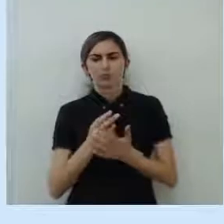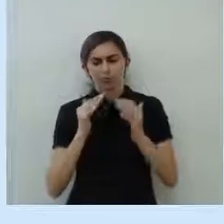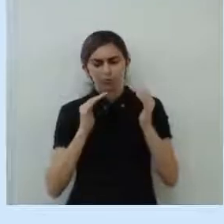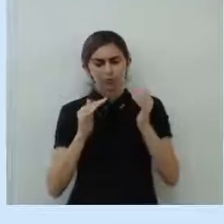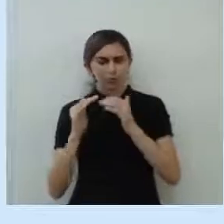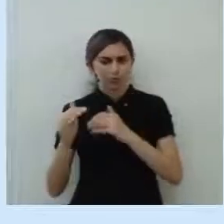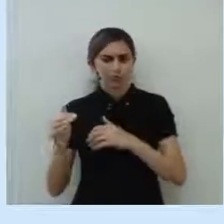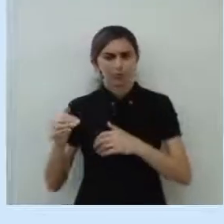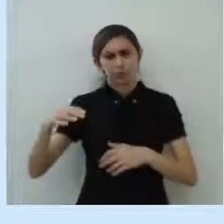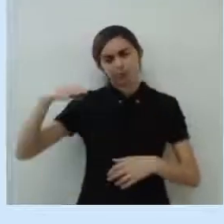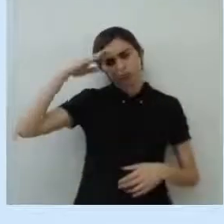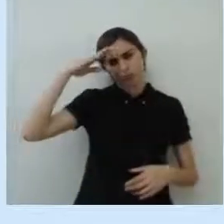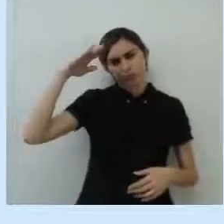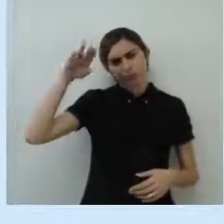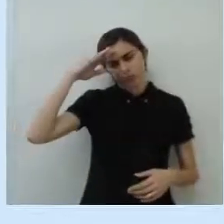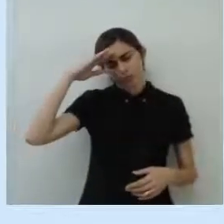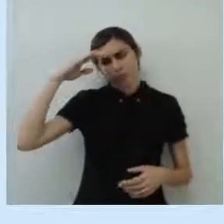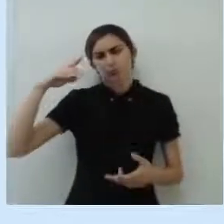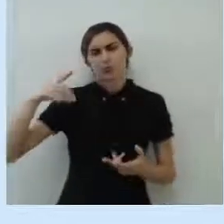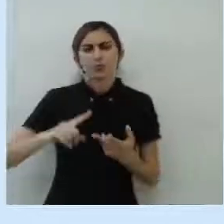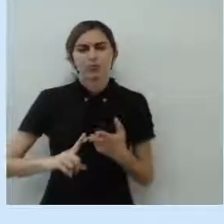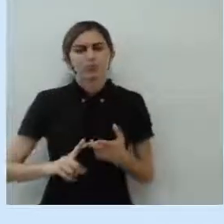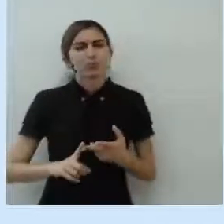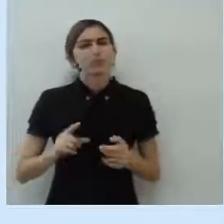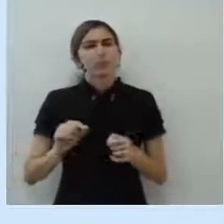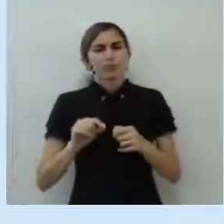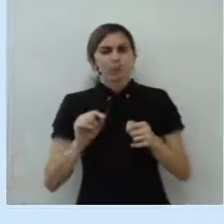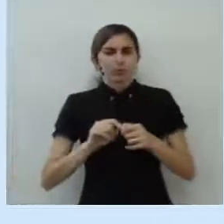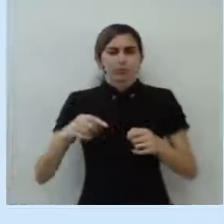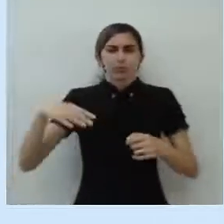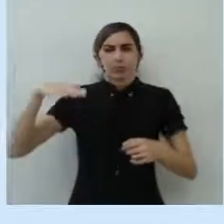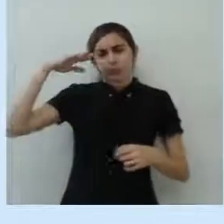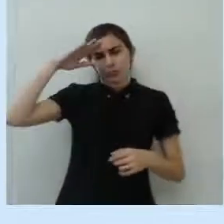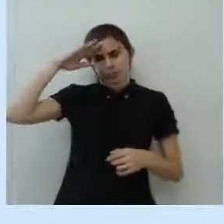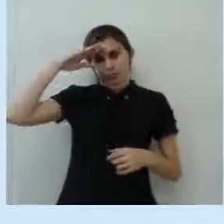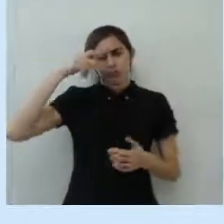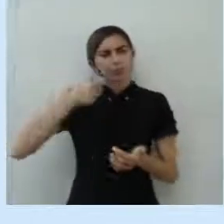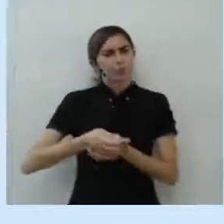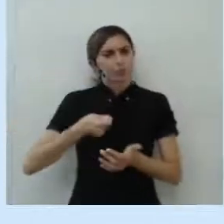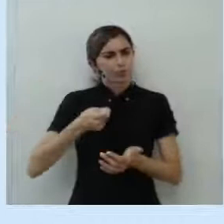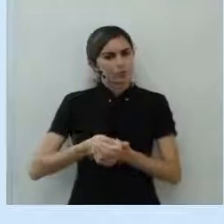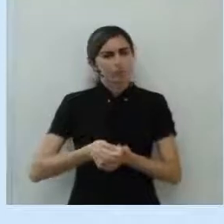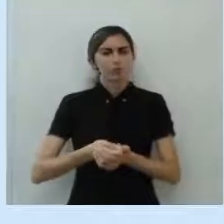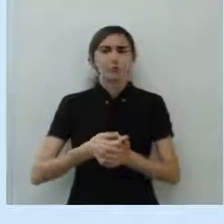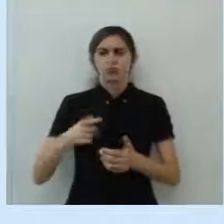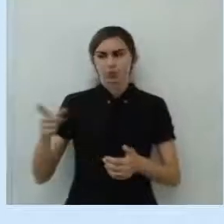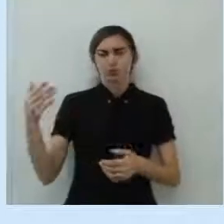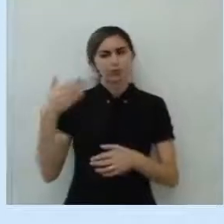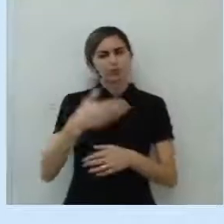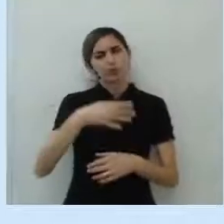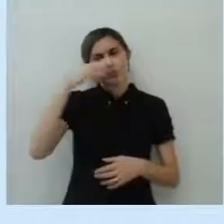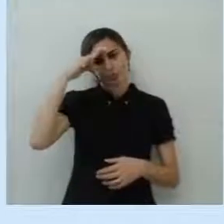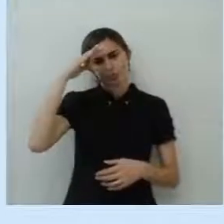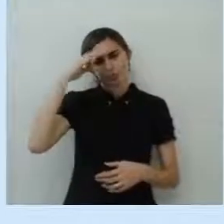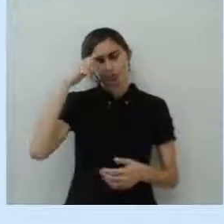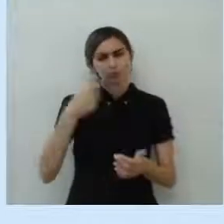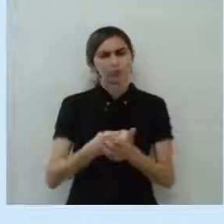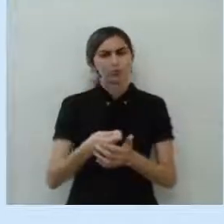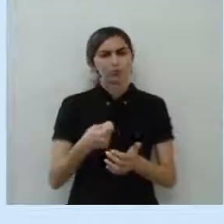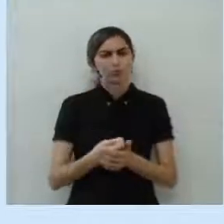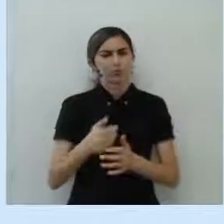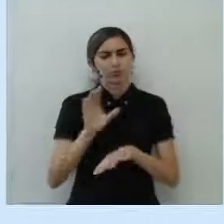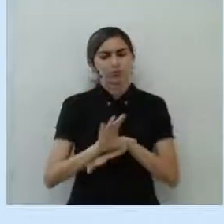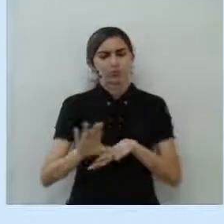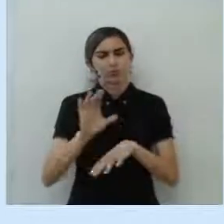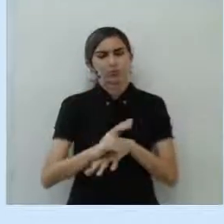ao Exército, isso mesmo, Chacrinha fez o serviço militar obrigatório. Ele serviu ao Exército e